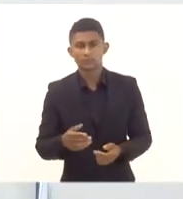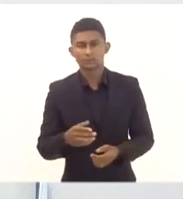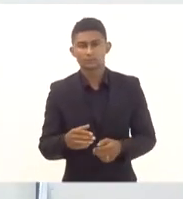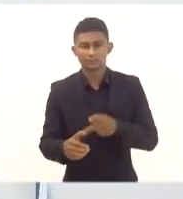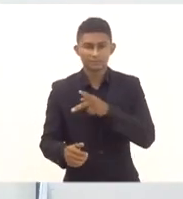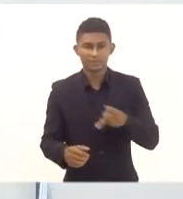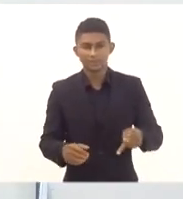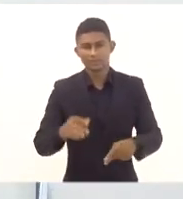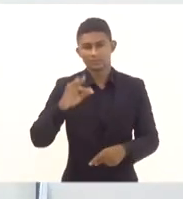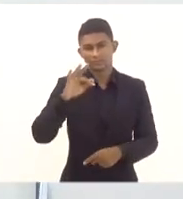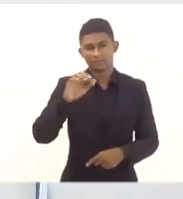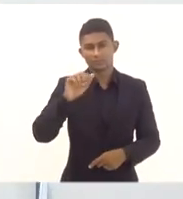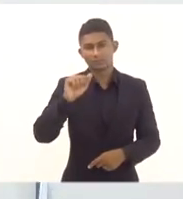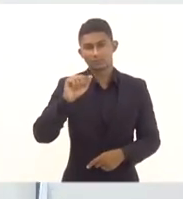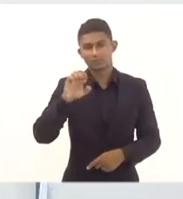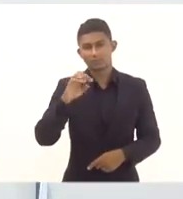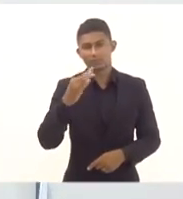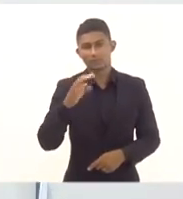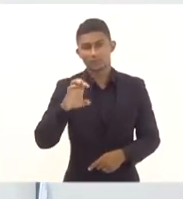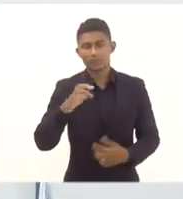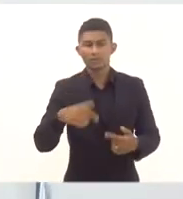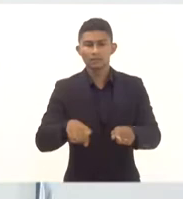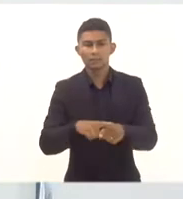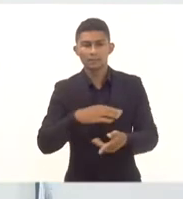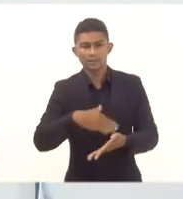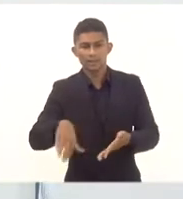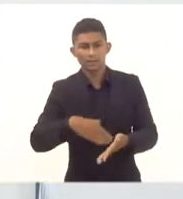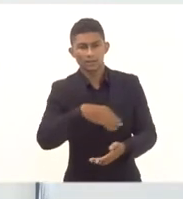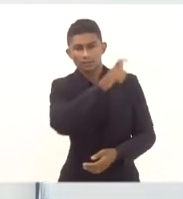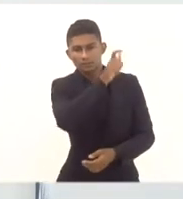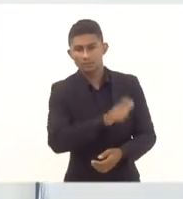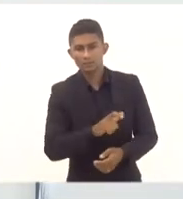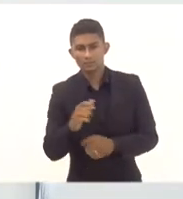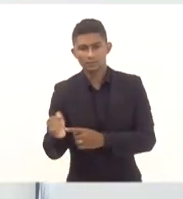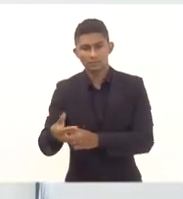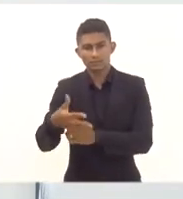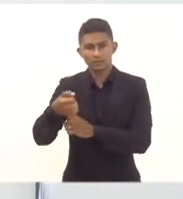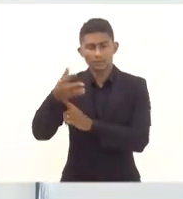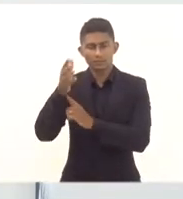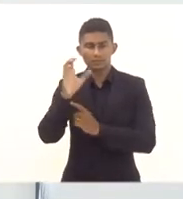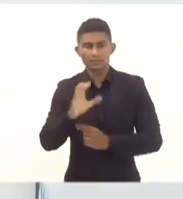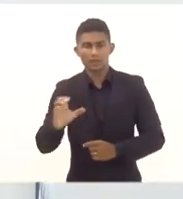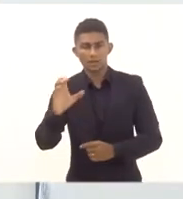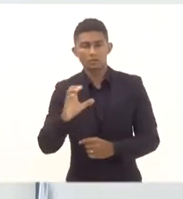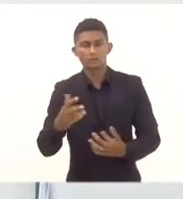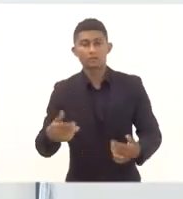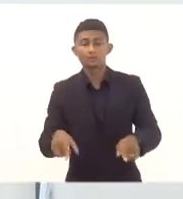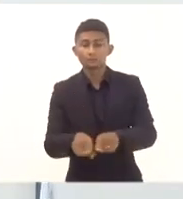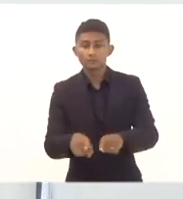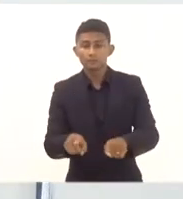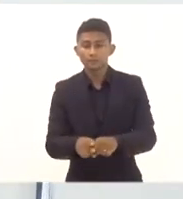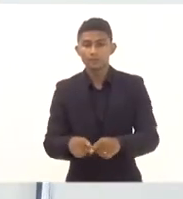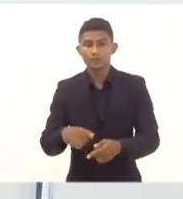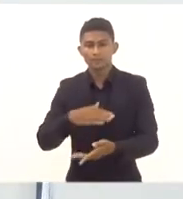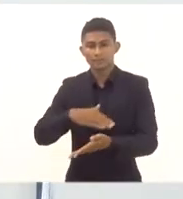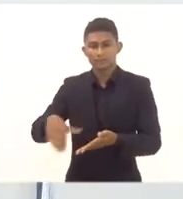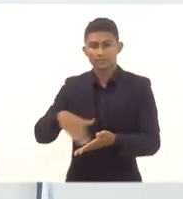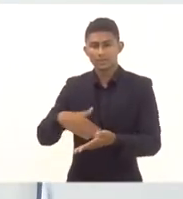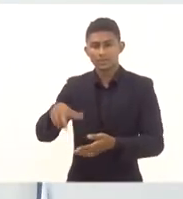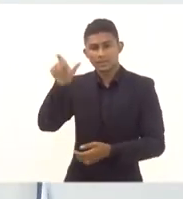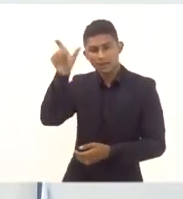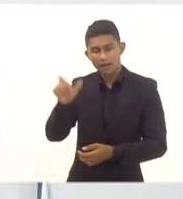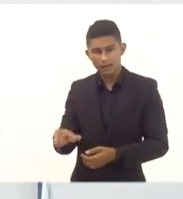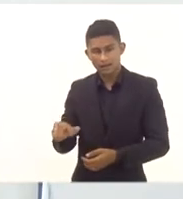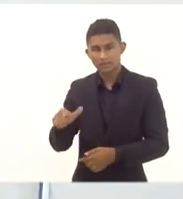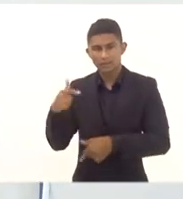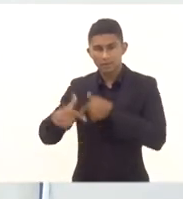Faetec ao secretário da Ciência Tecnologia e reforçando o convite ao secretário de trabalho e renda do Estado